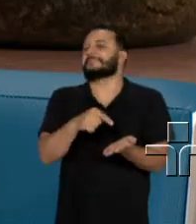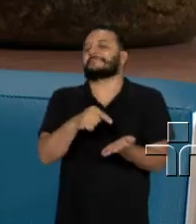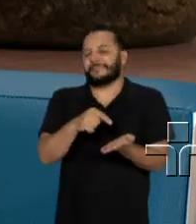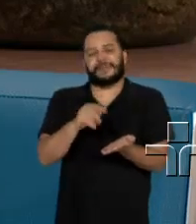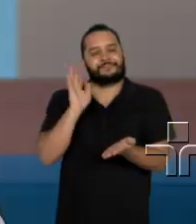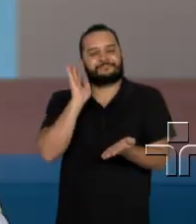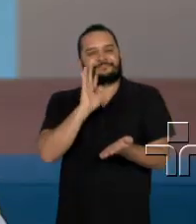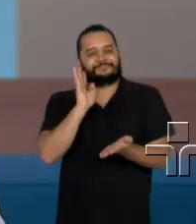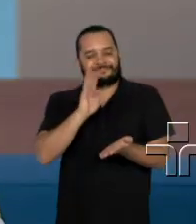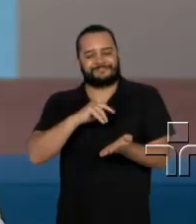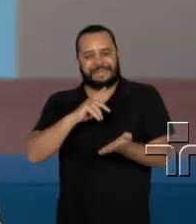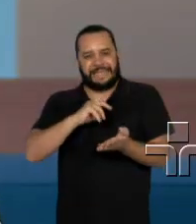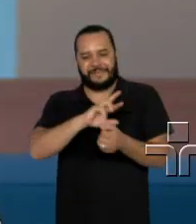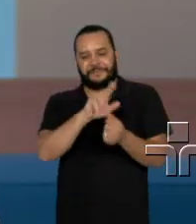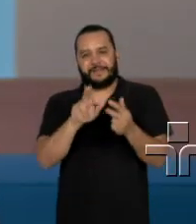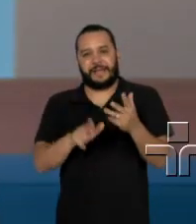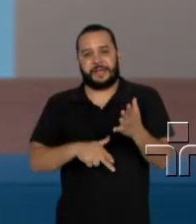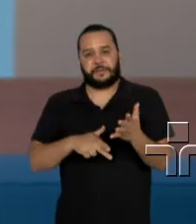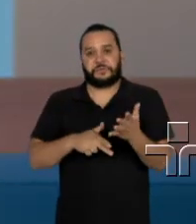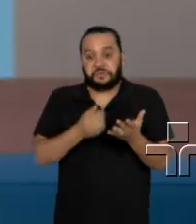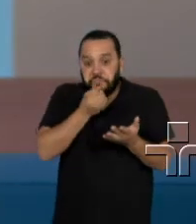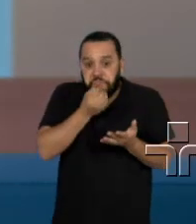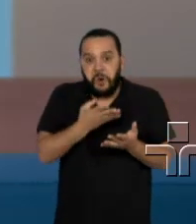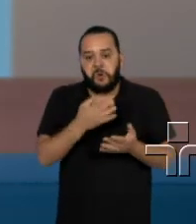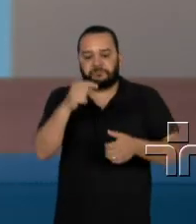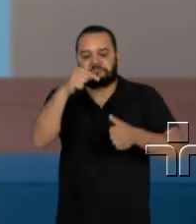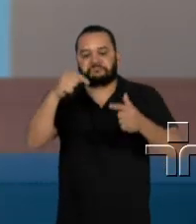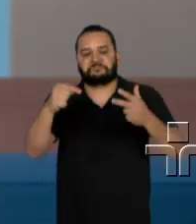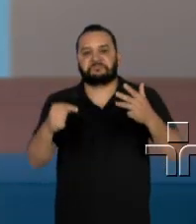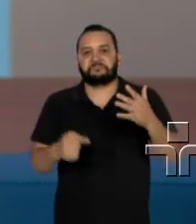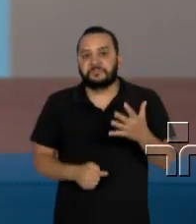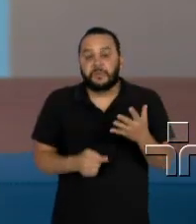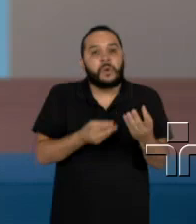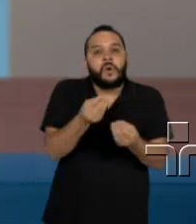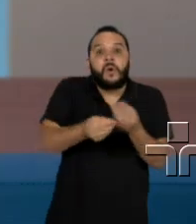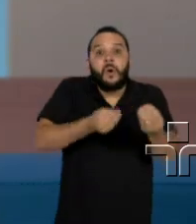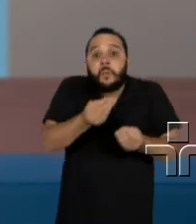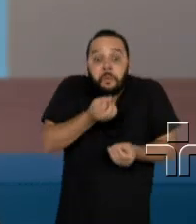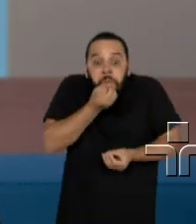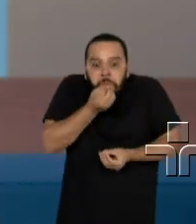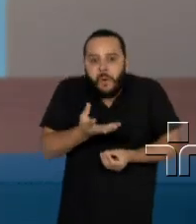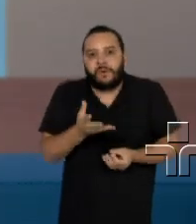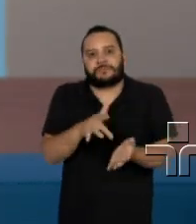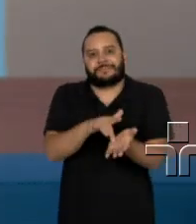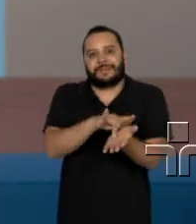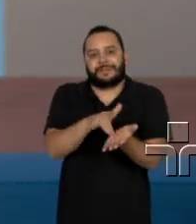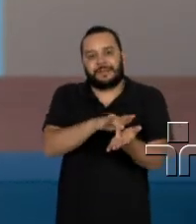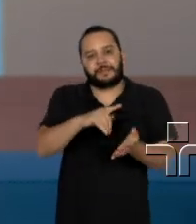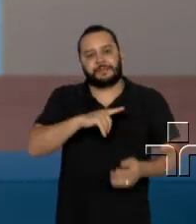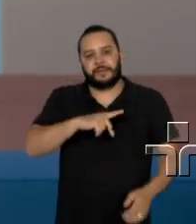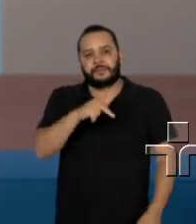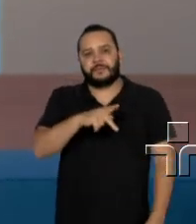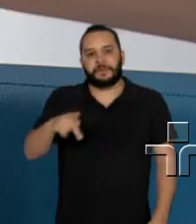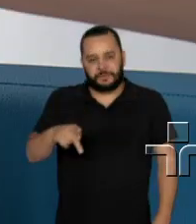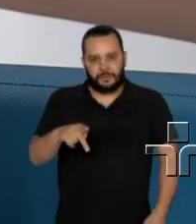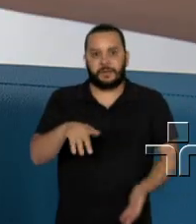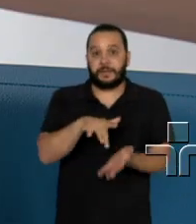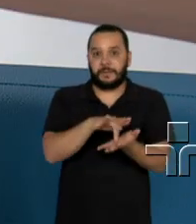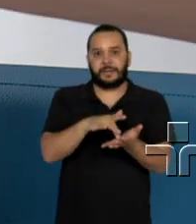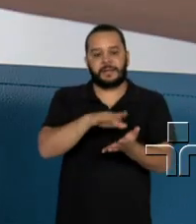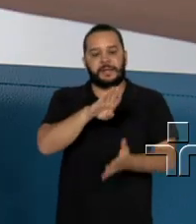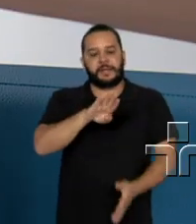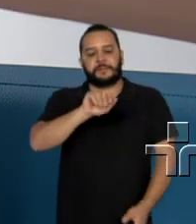completa então vamos falar sobre os benefícios do balé estão com a gente a professora de balé